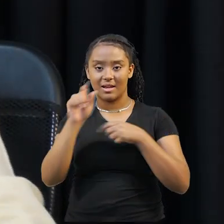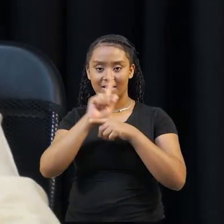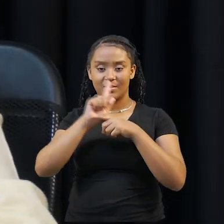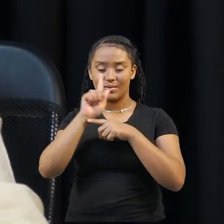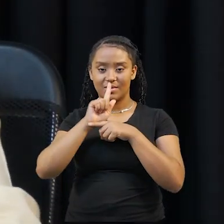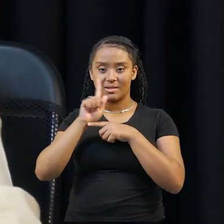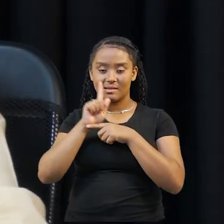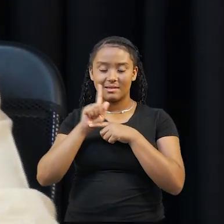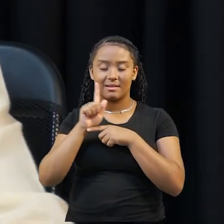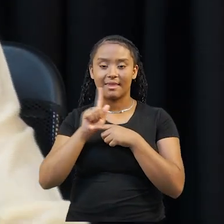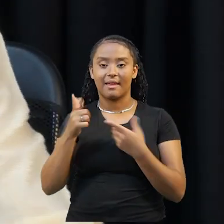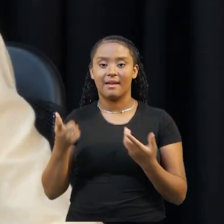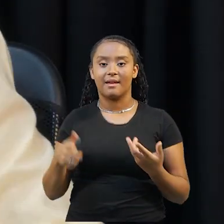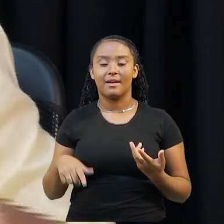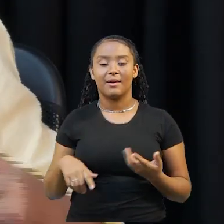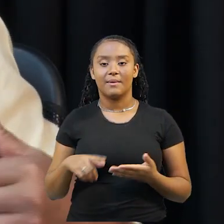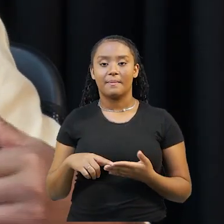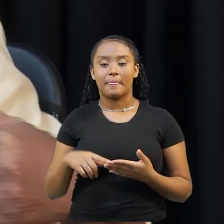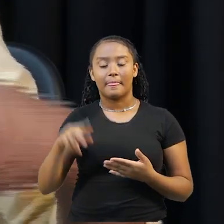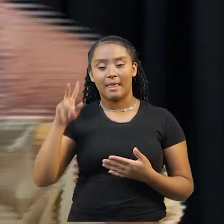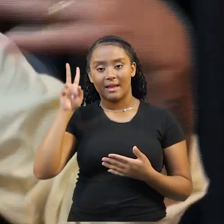de gestão,